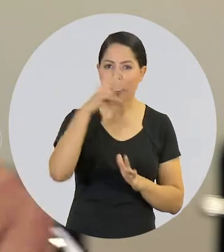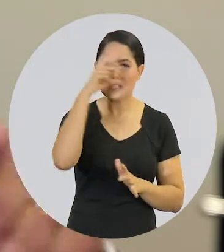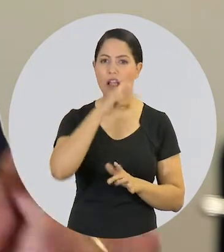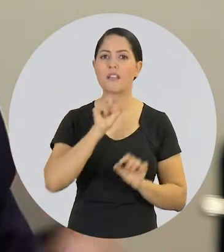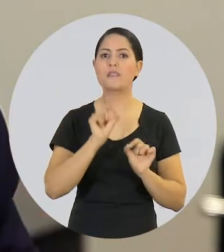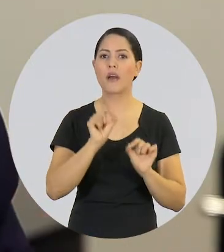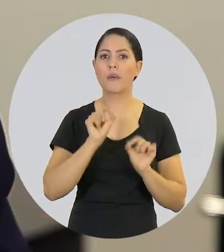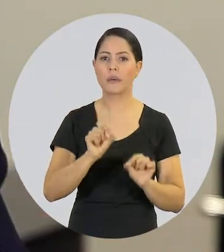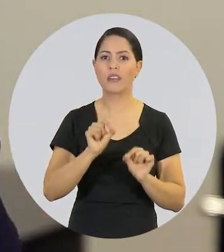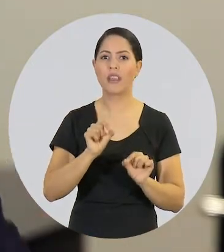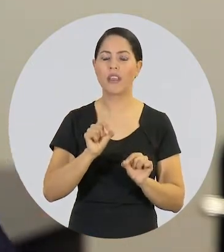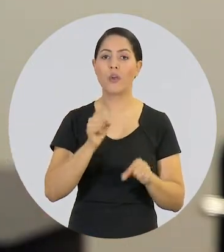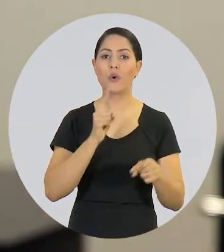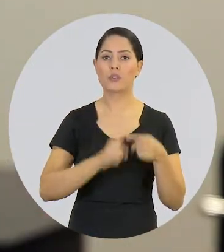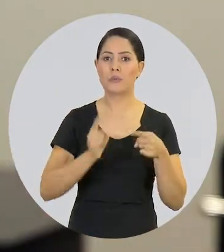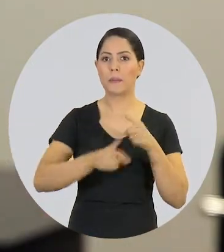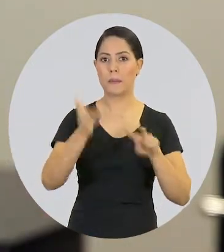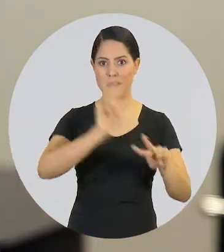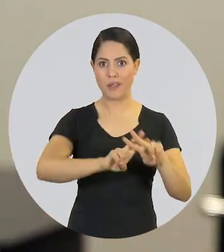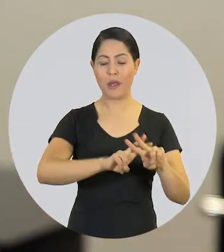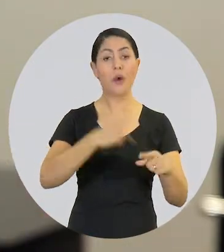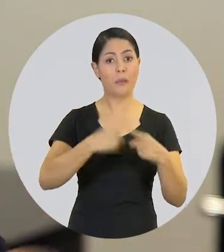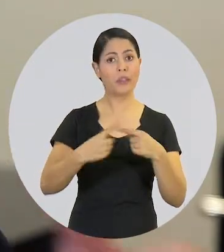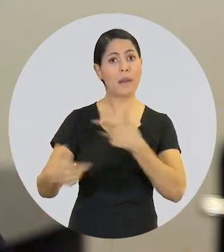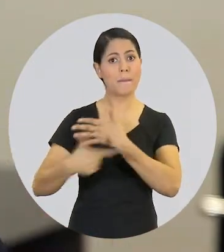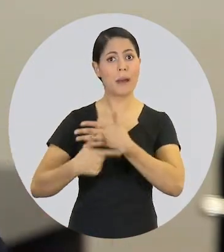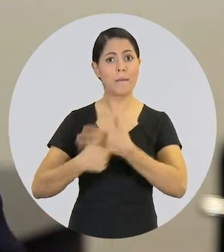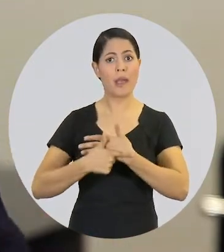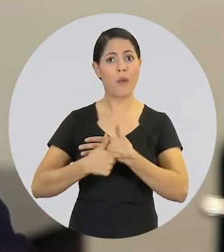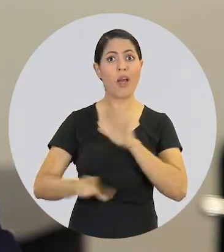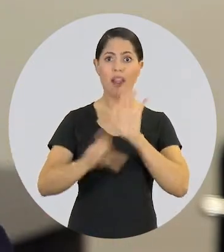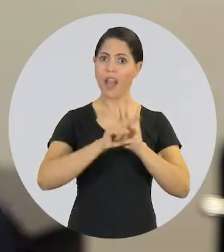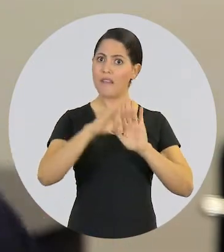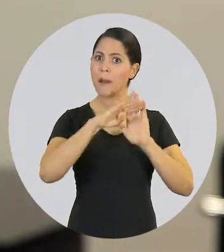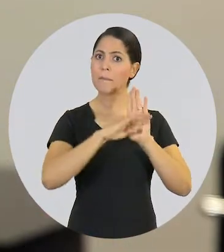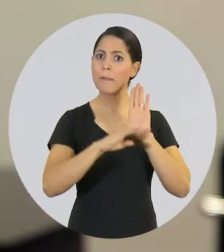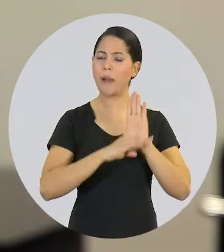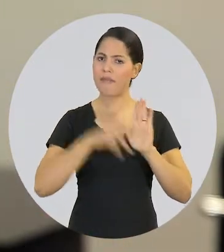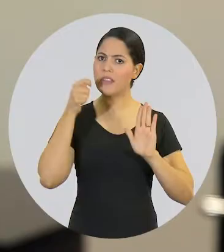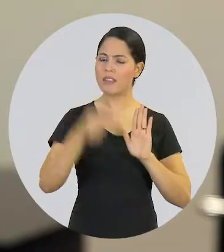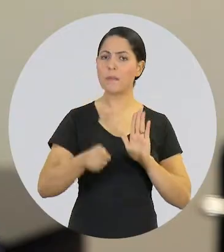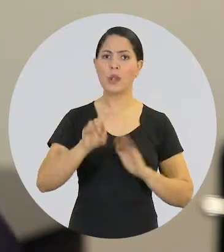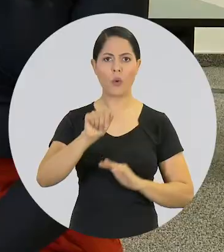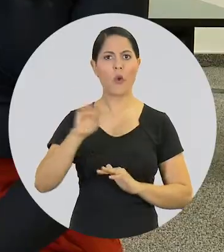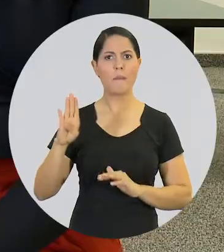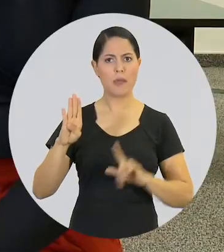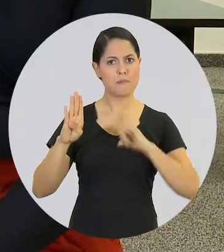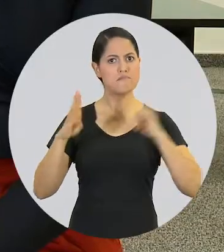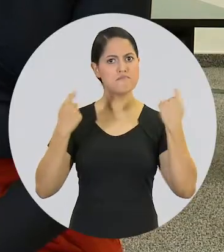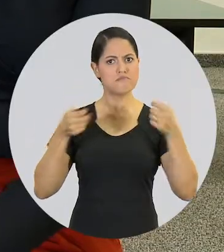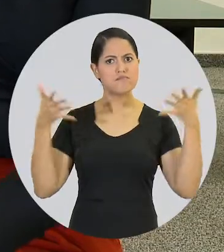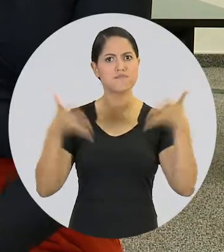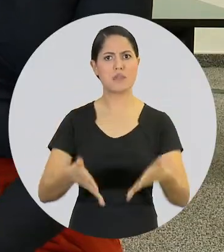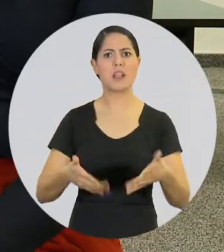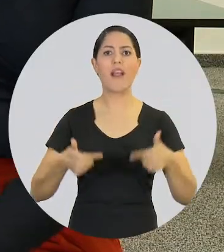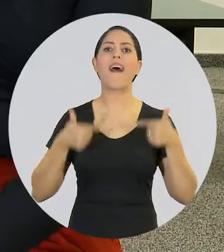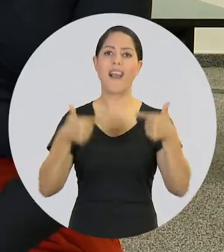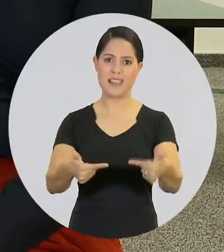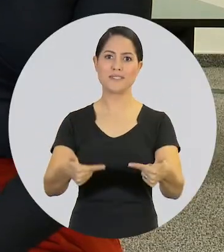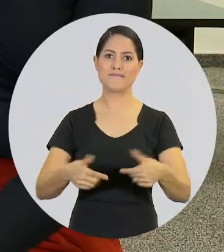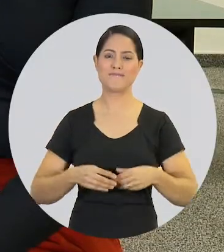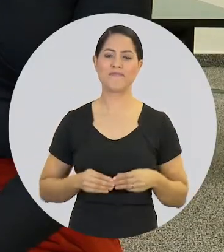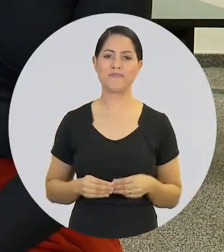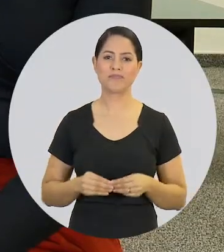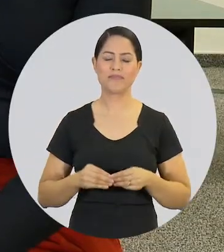específica para fiscalizar a questão do caos prisional? Porque é papel da OAB expresso em lei. A lei determina que a Ordem dos Advogados do